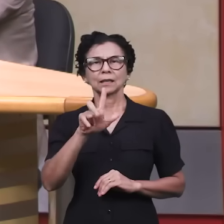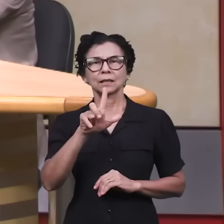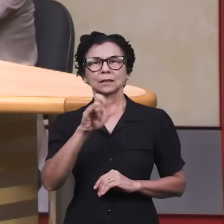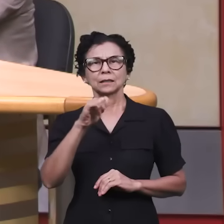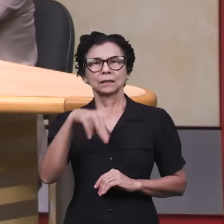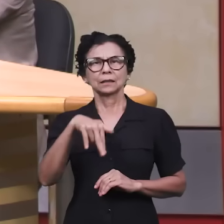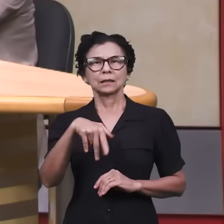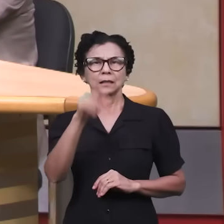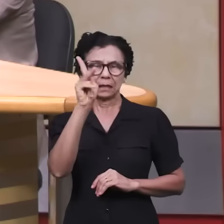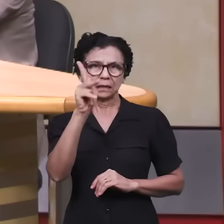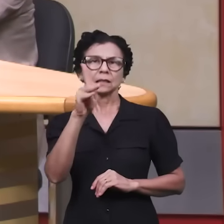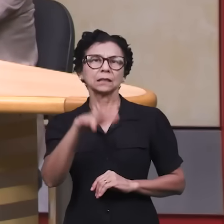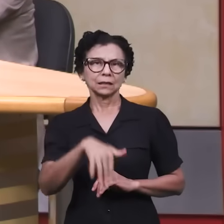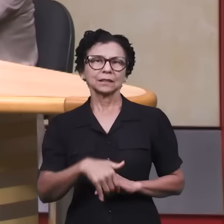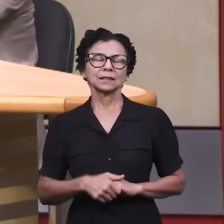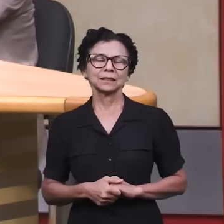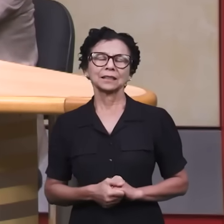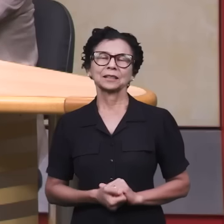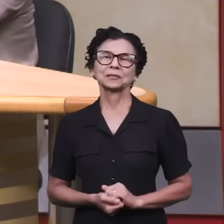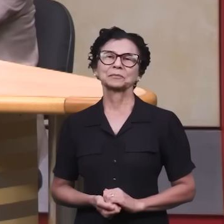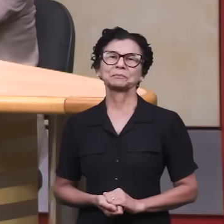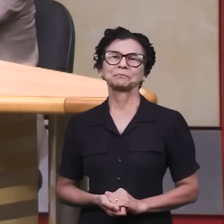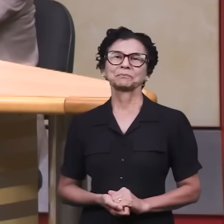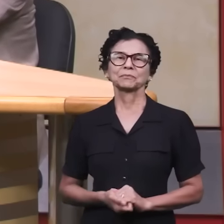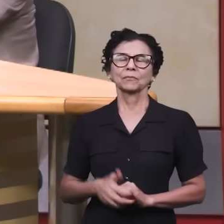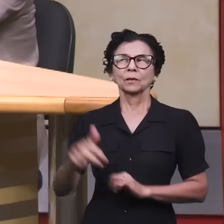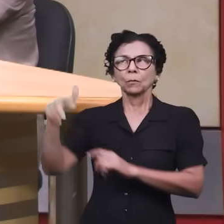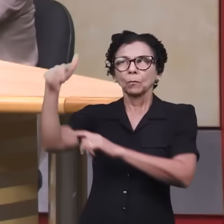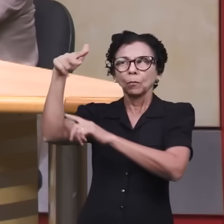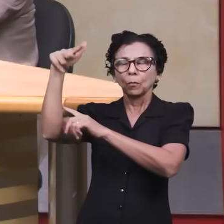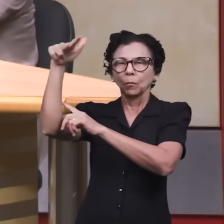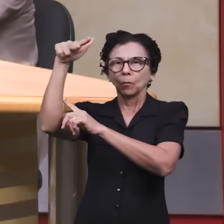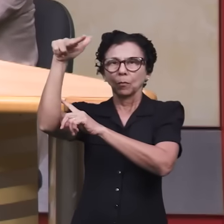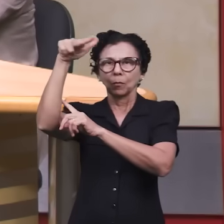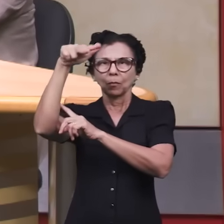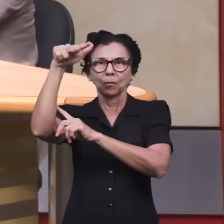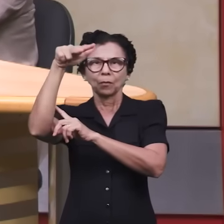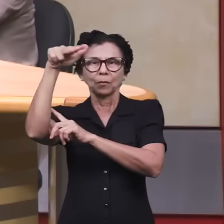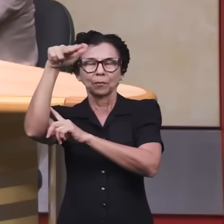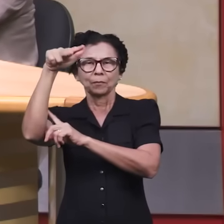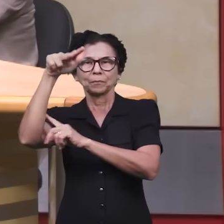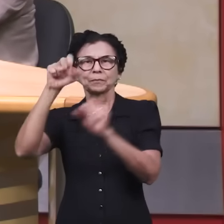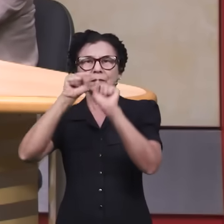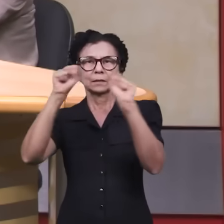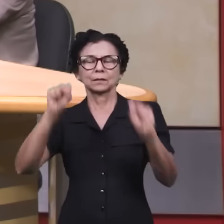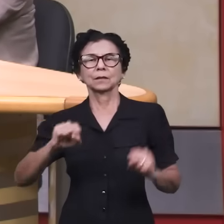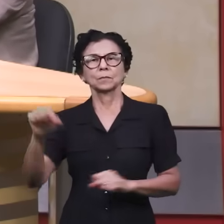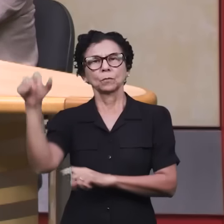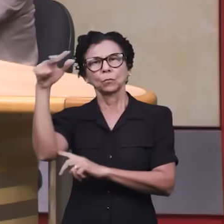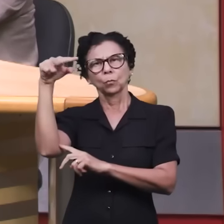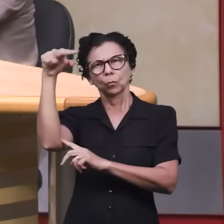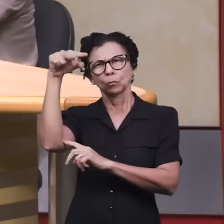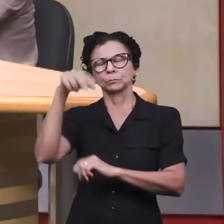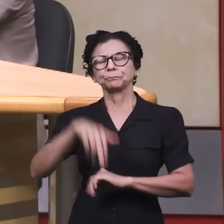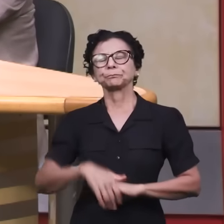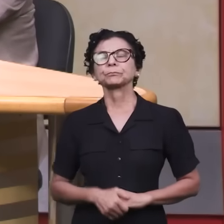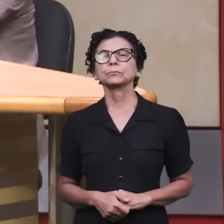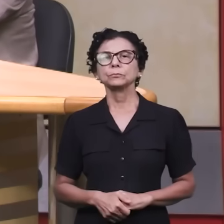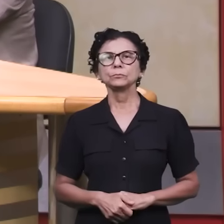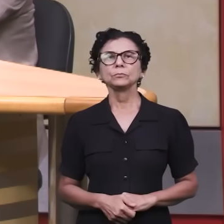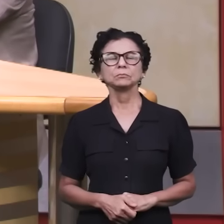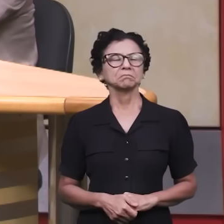rede de satélites, e a gente usa esse sistema de rede de satélites para que a Escola Bíblica Dominical chegue em qualquer lugar,